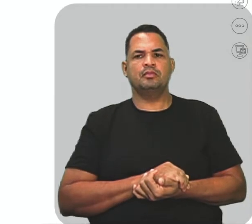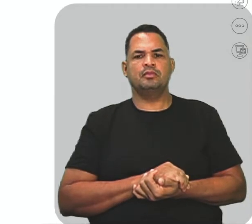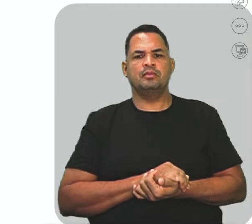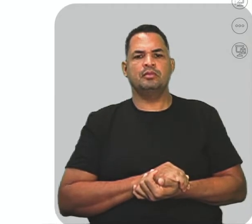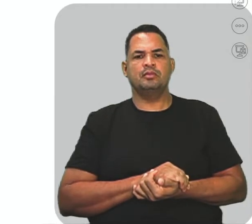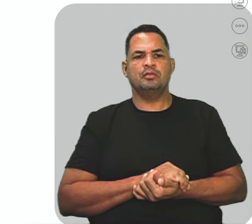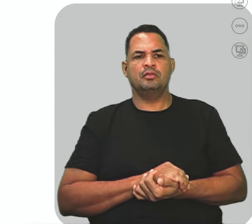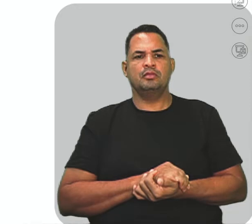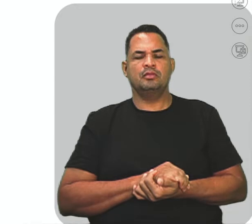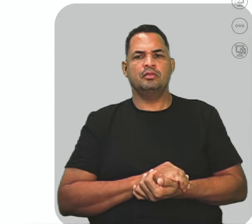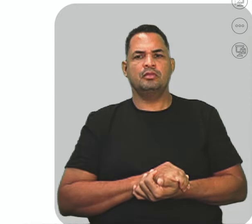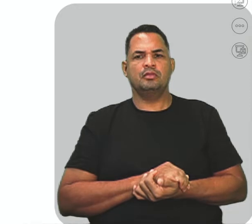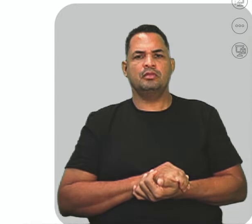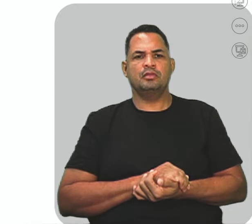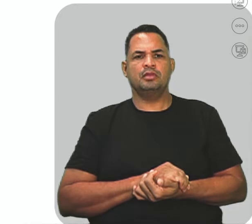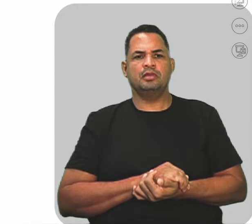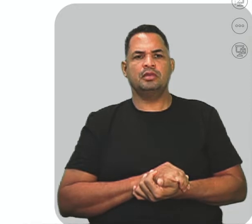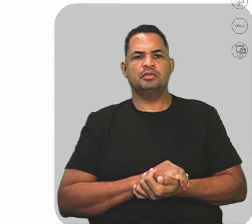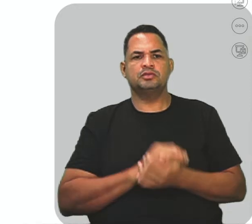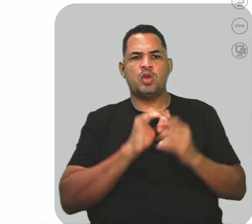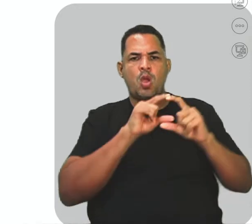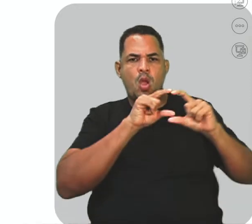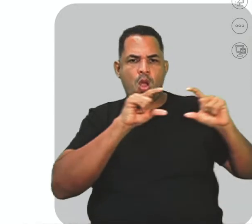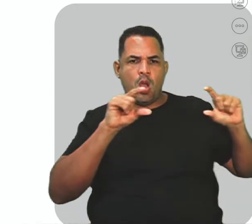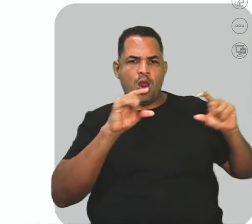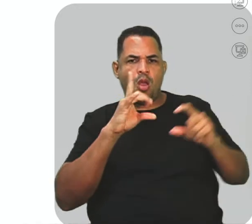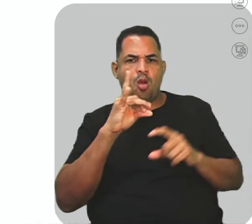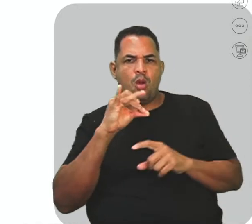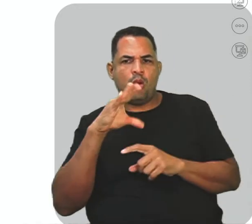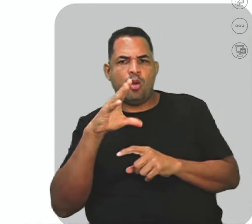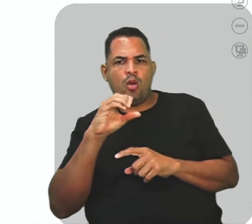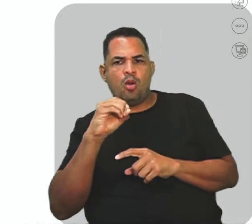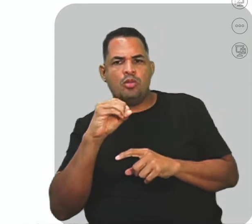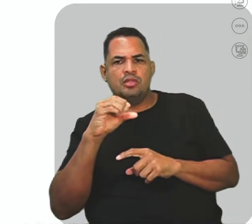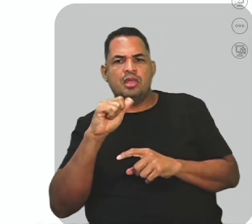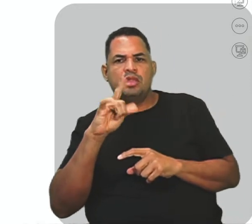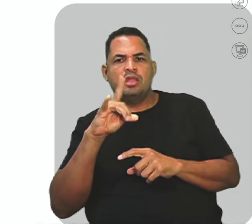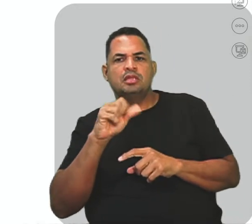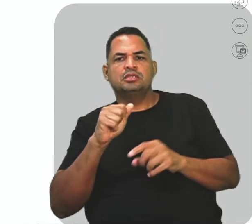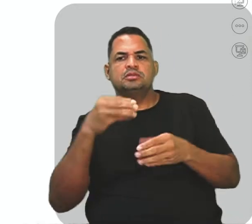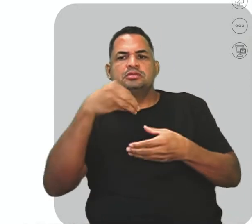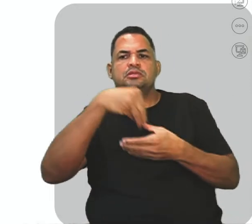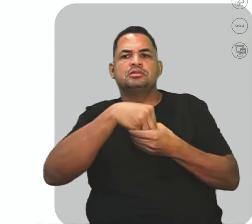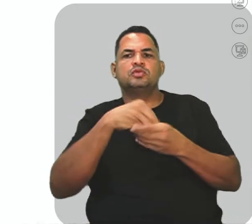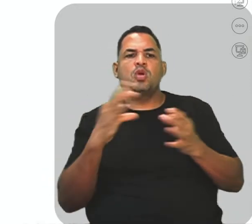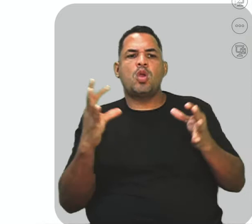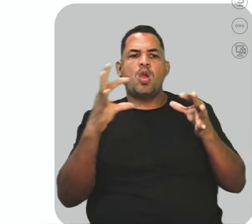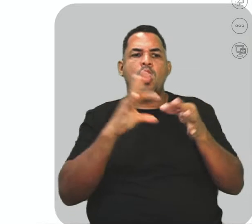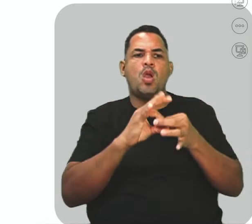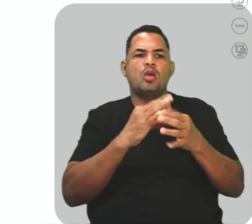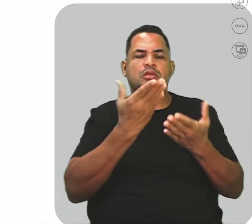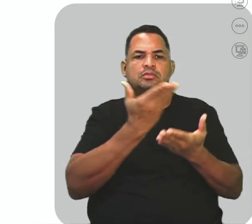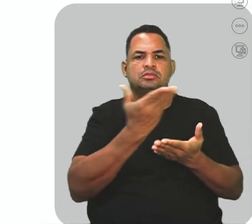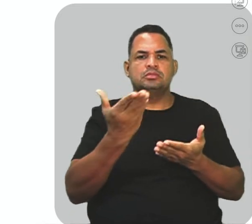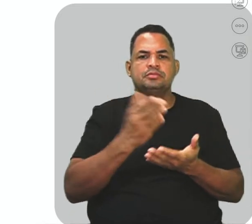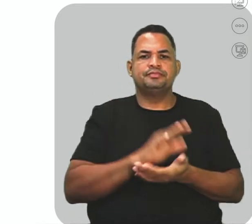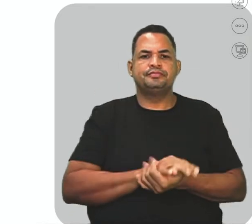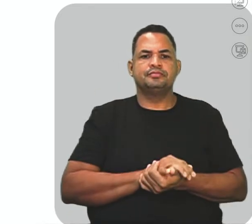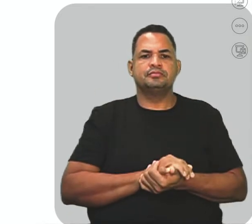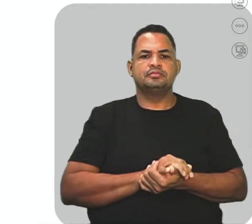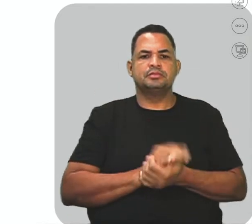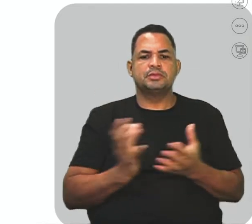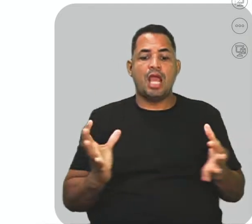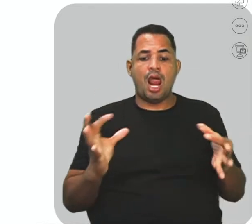nossa aula sobre as orações coordenadas no contexto. As orações, né, elas